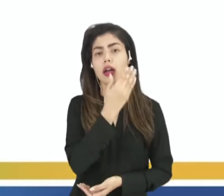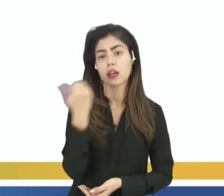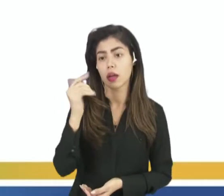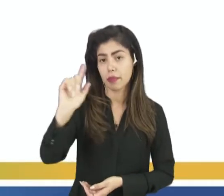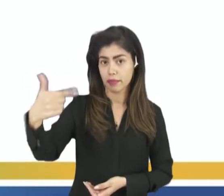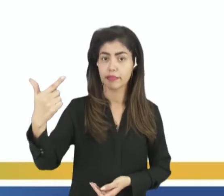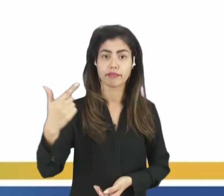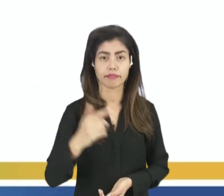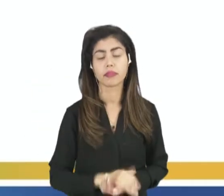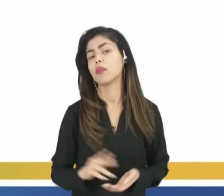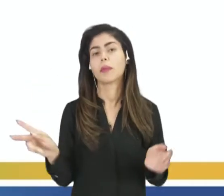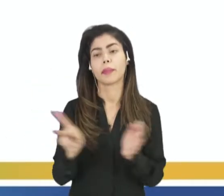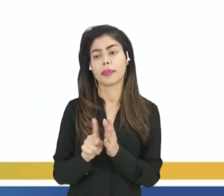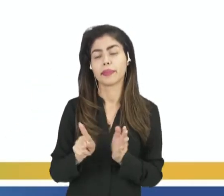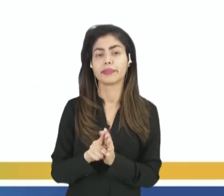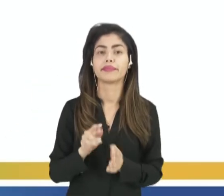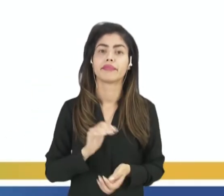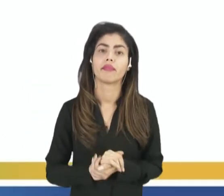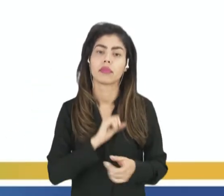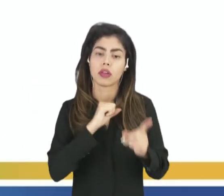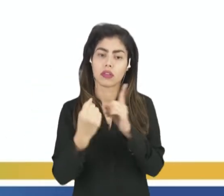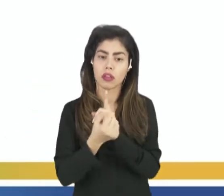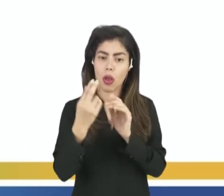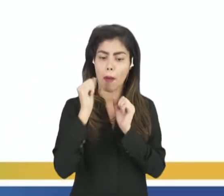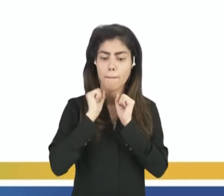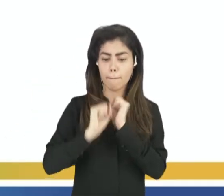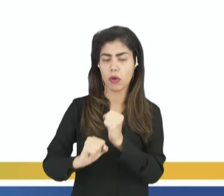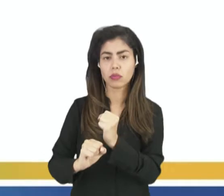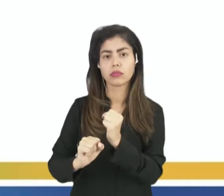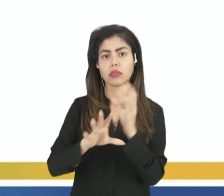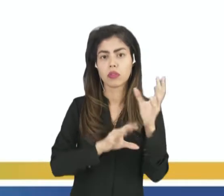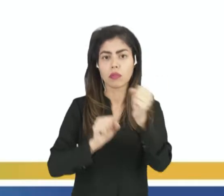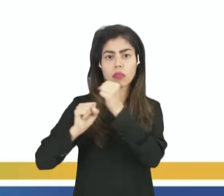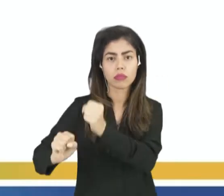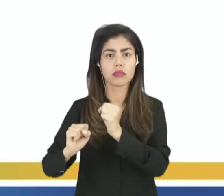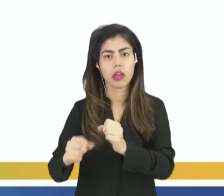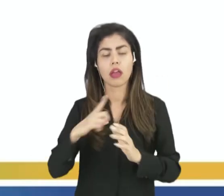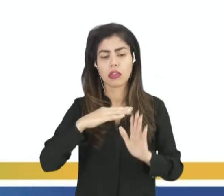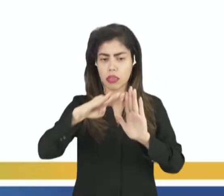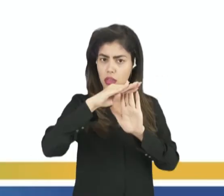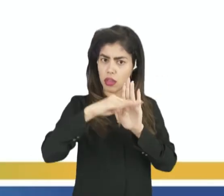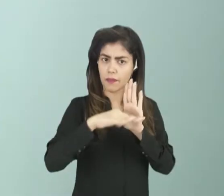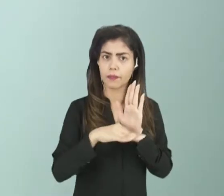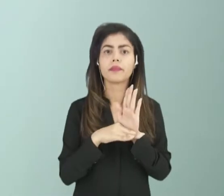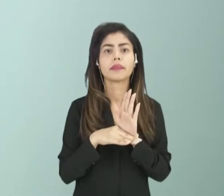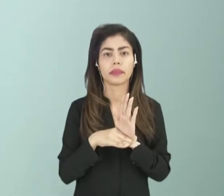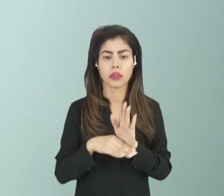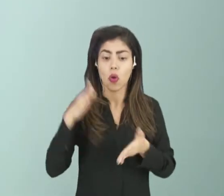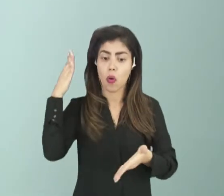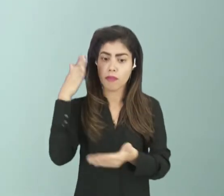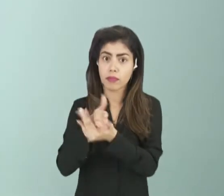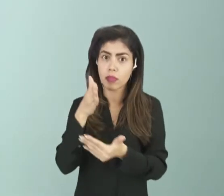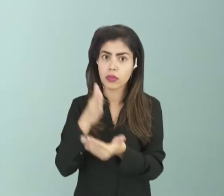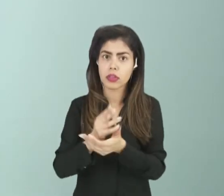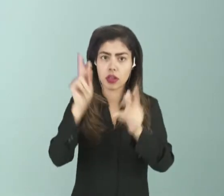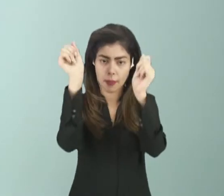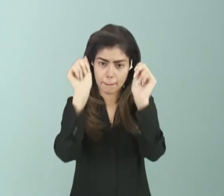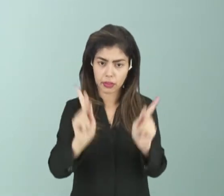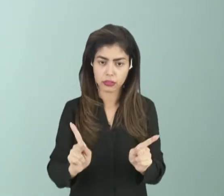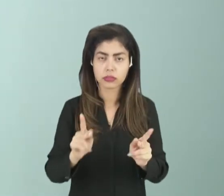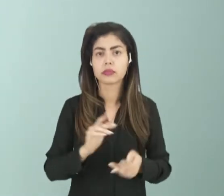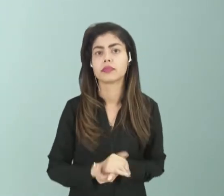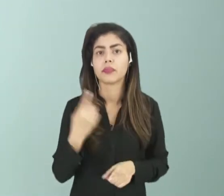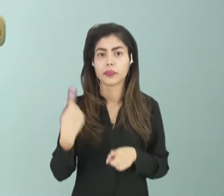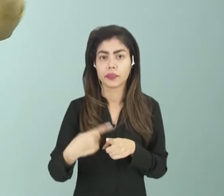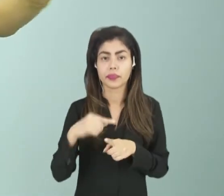seus semelhantes, e é preciso a sociedade, um poder que os coaja e os obriguem a viver em paz,